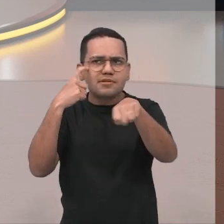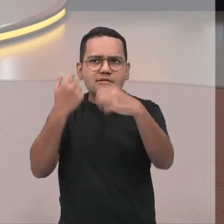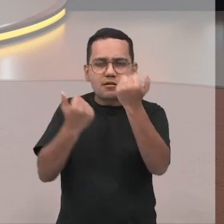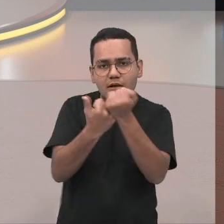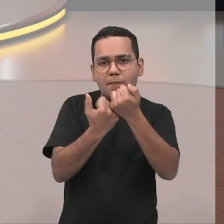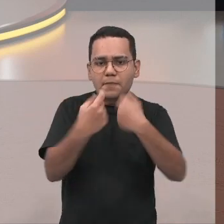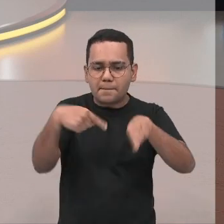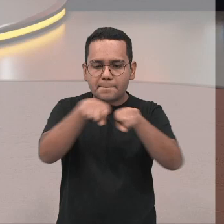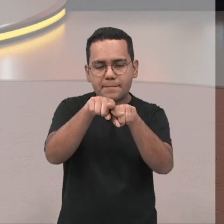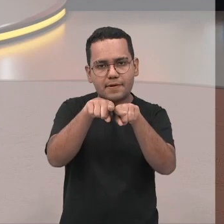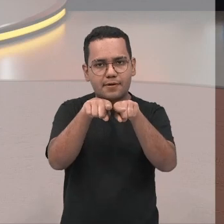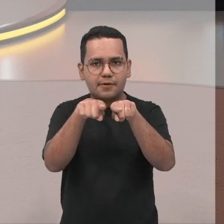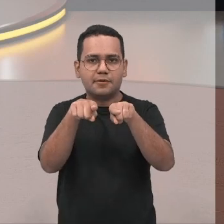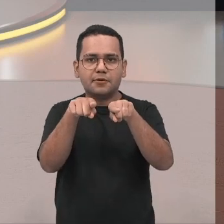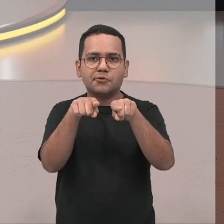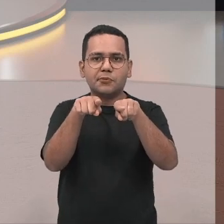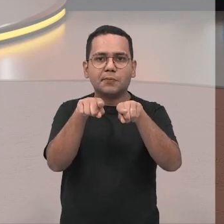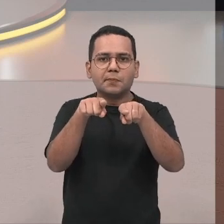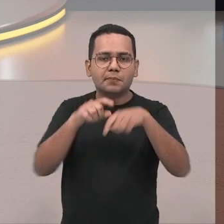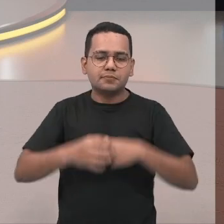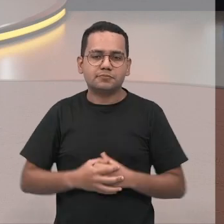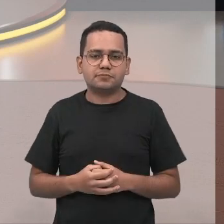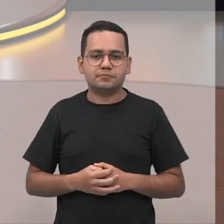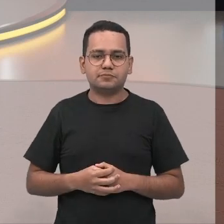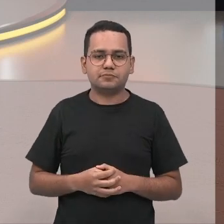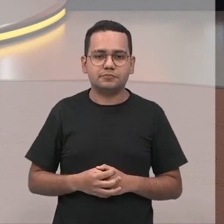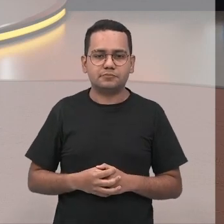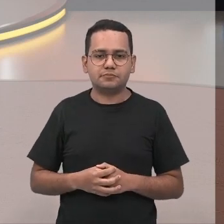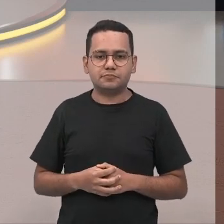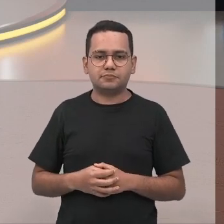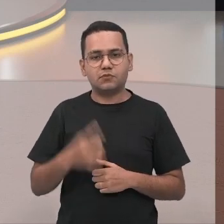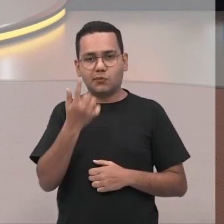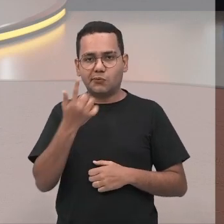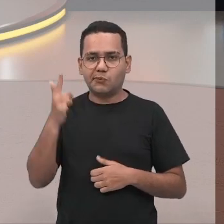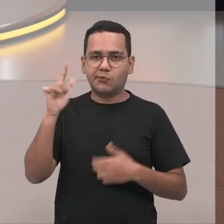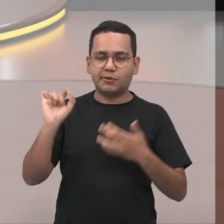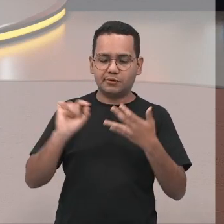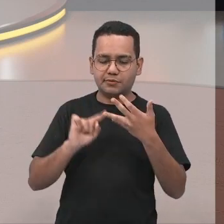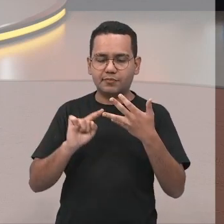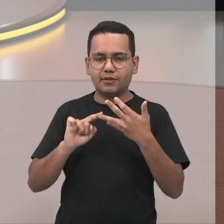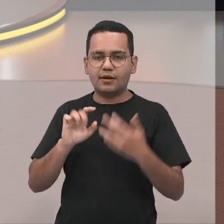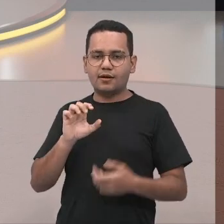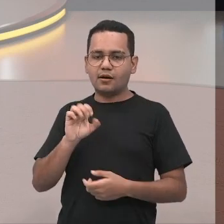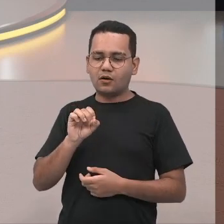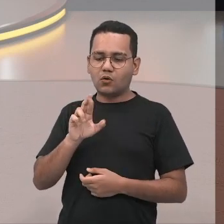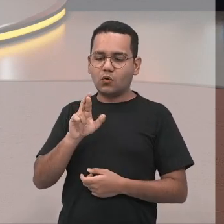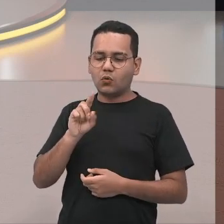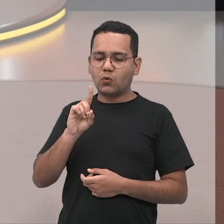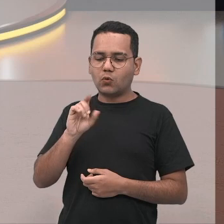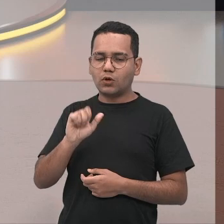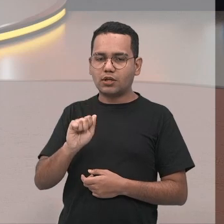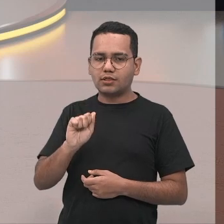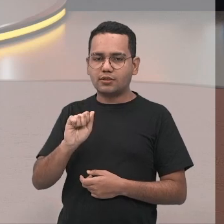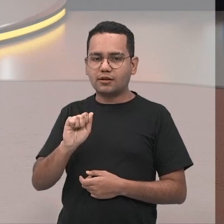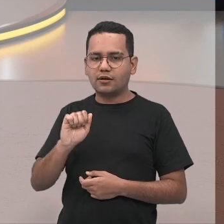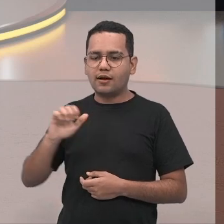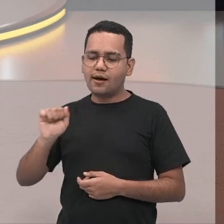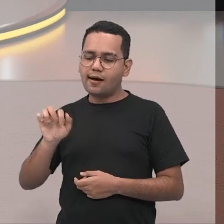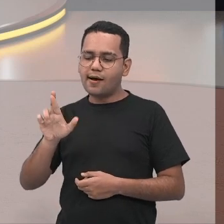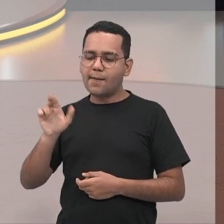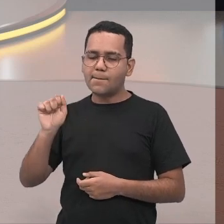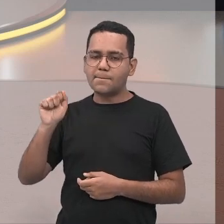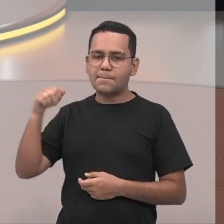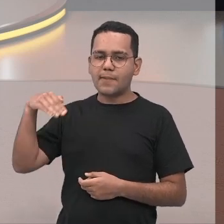eminente conflito. Vamos adiante, mais um fator é justamente a corrida armamentista. Quando se colocou